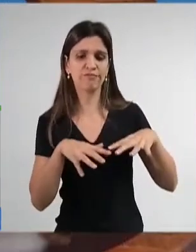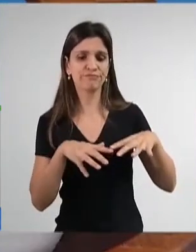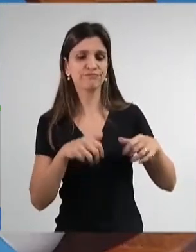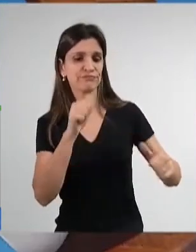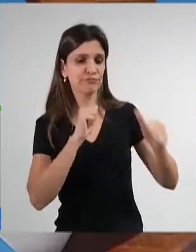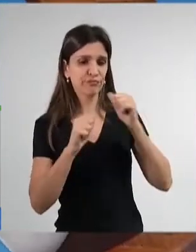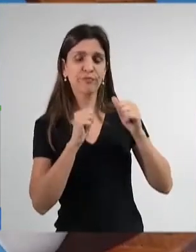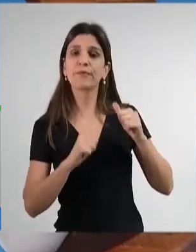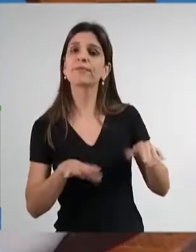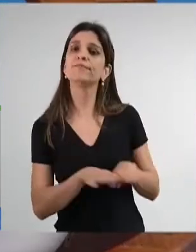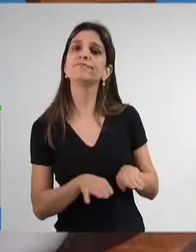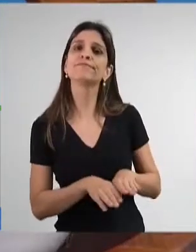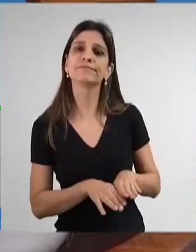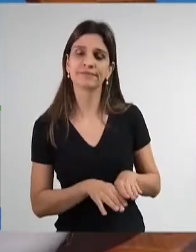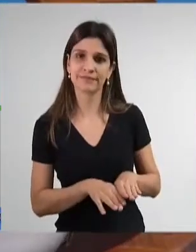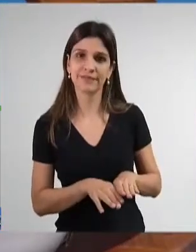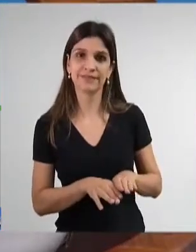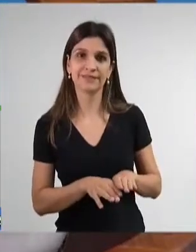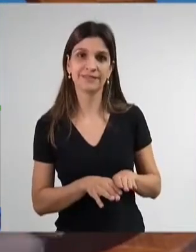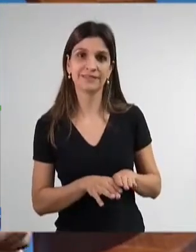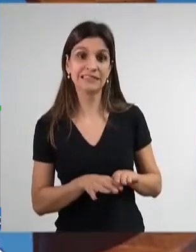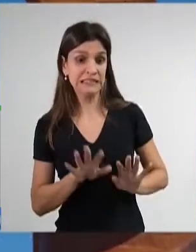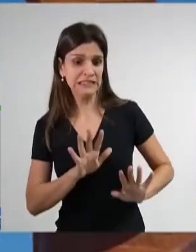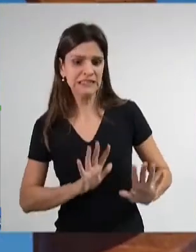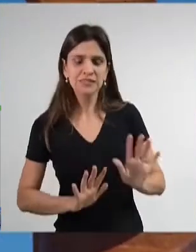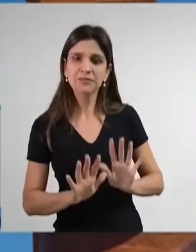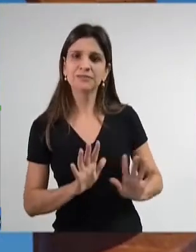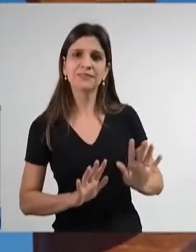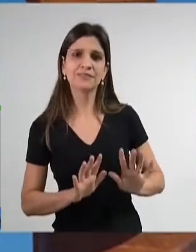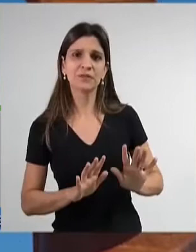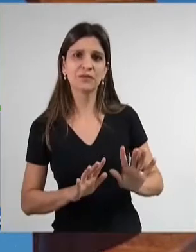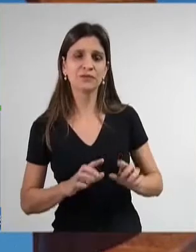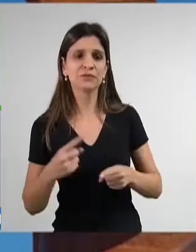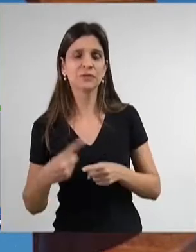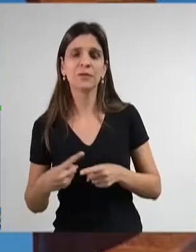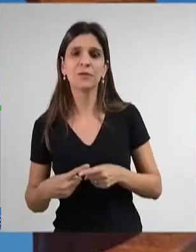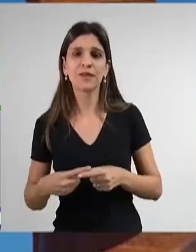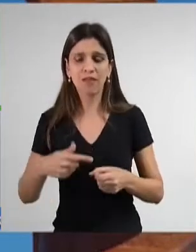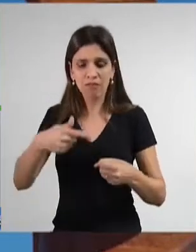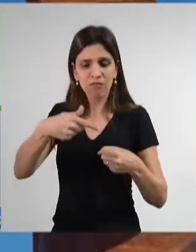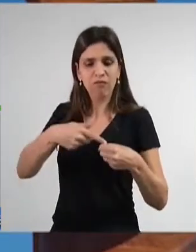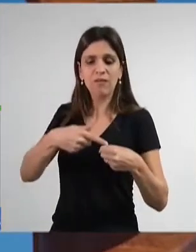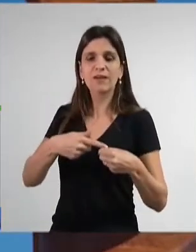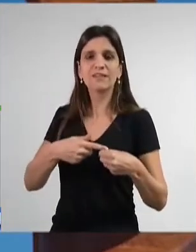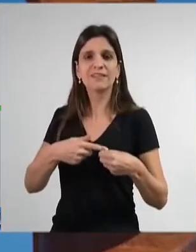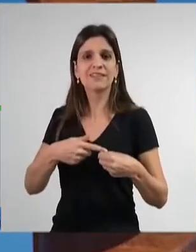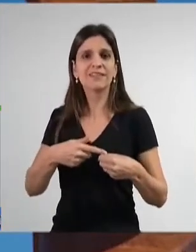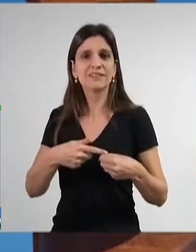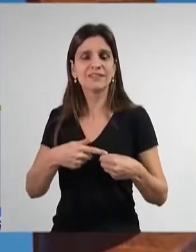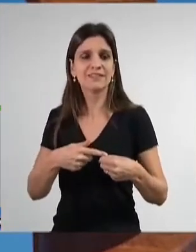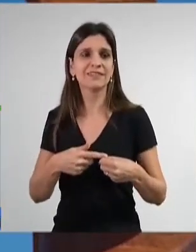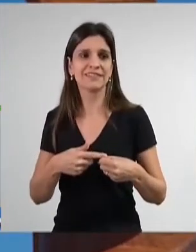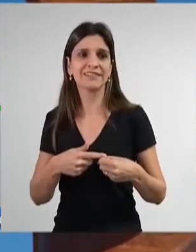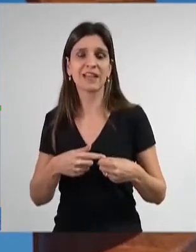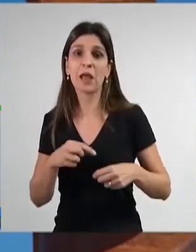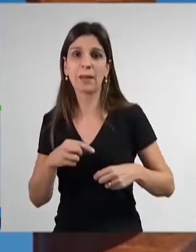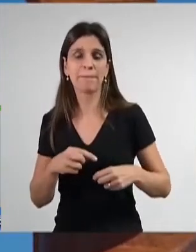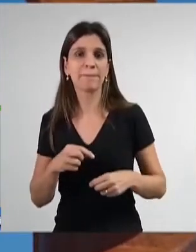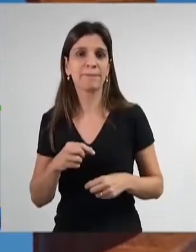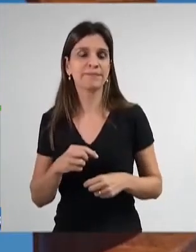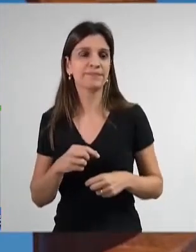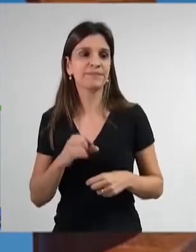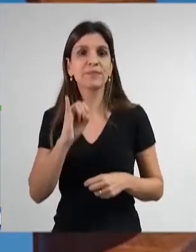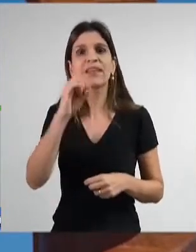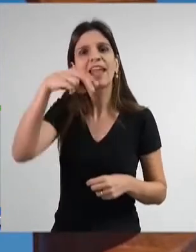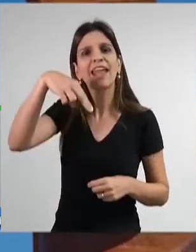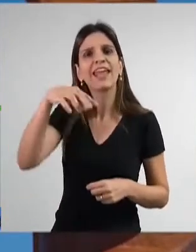ali tem um material inflamável, que é o combustível, e a pessoa, imagina só, estou desenhando aqui uma tragédia, não